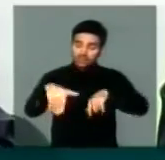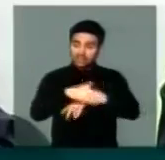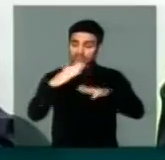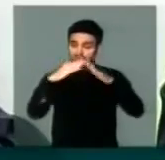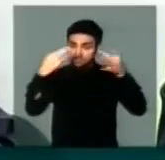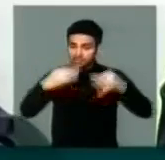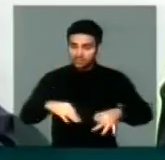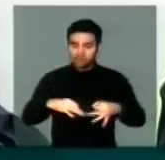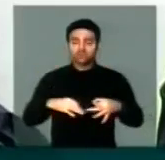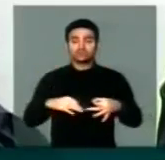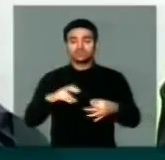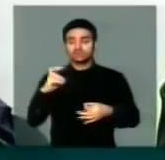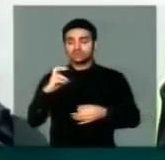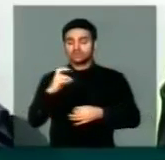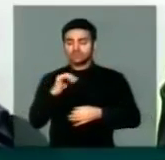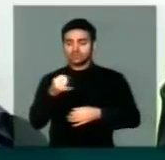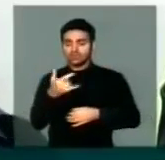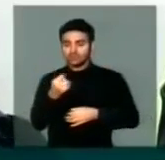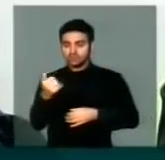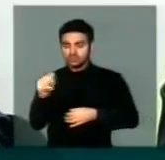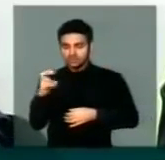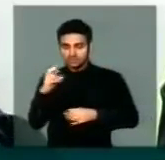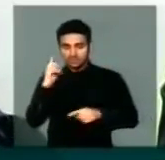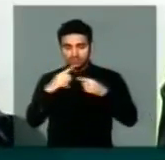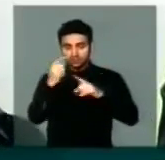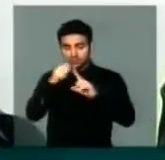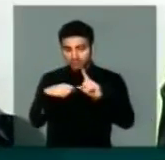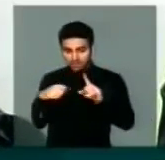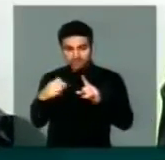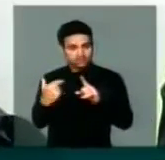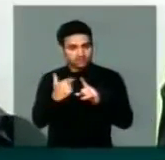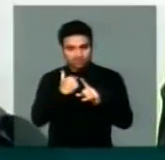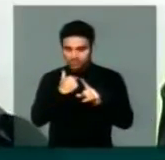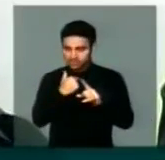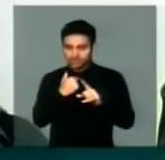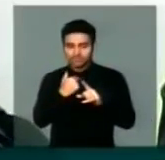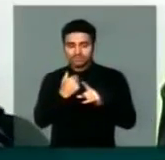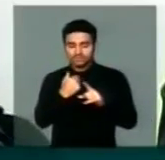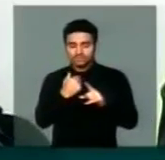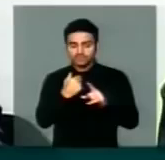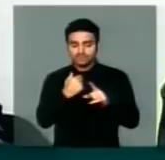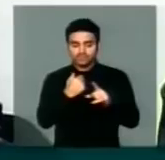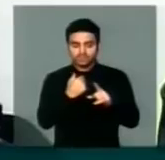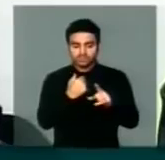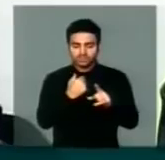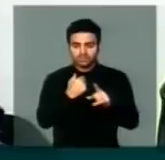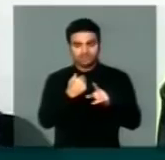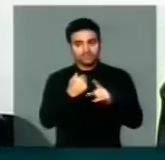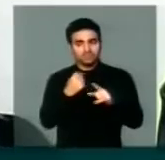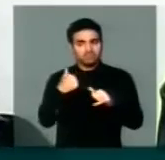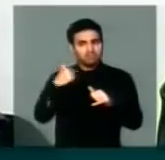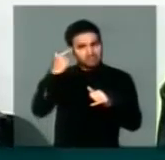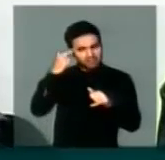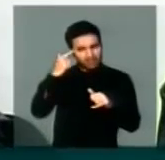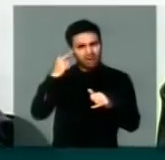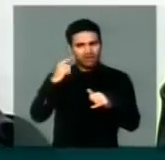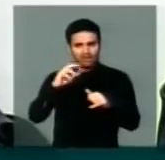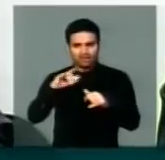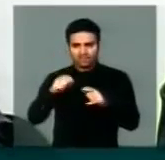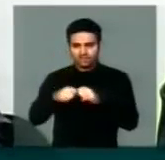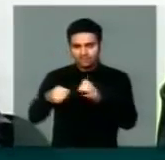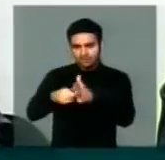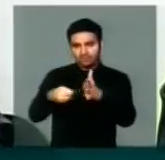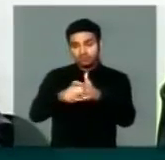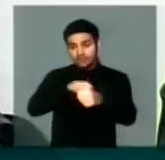janeiro de 2015. Mais de um mês depois, não se pode descartar que Jaime tenha sofrido pressão para retificar